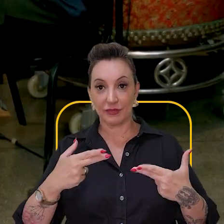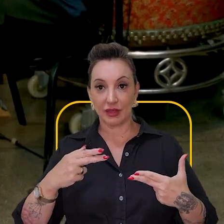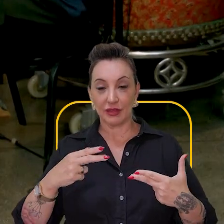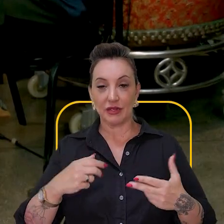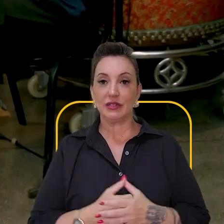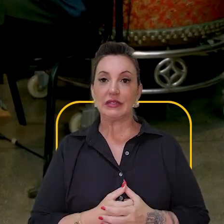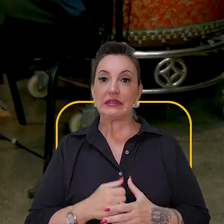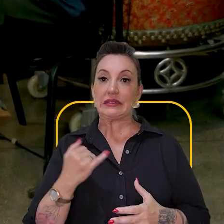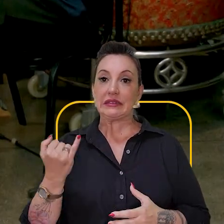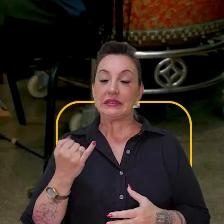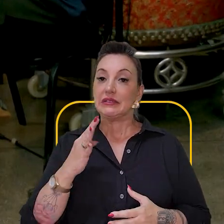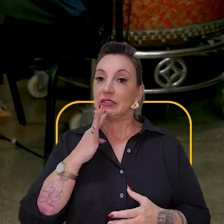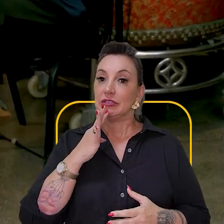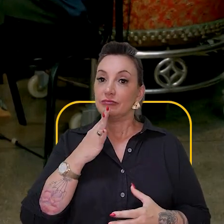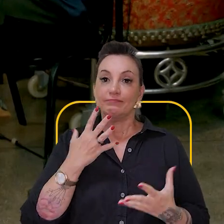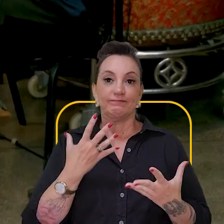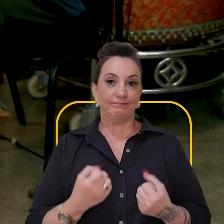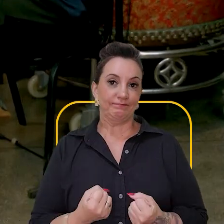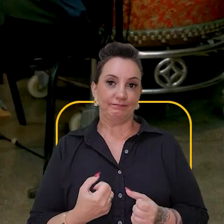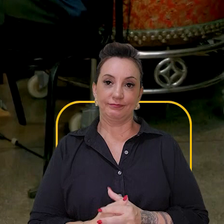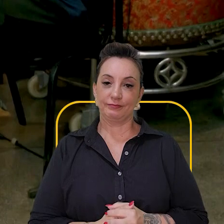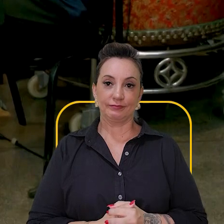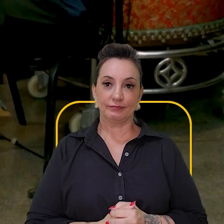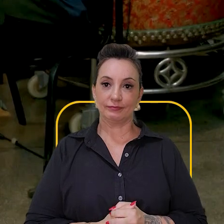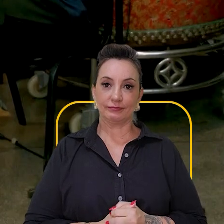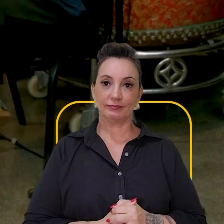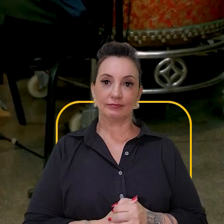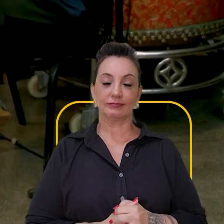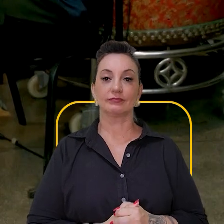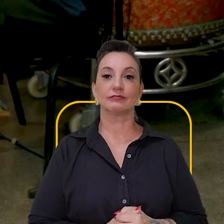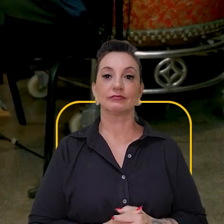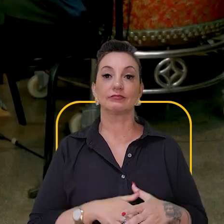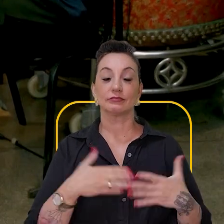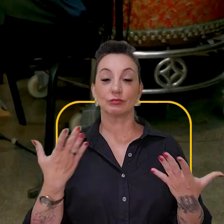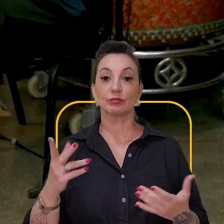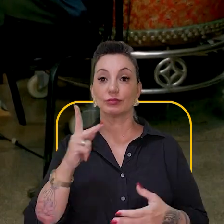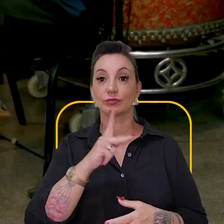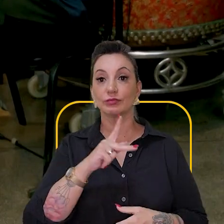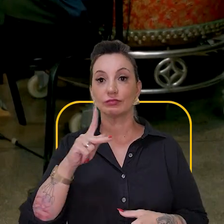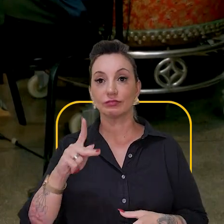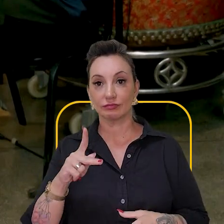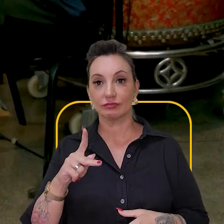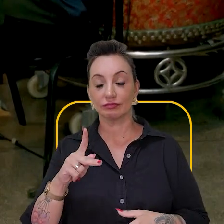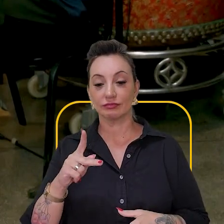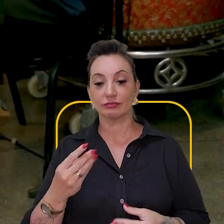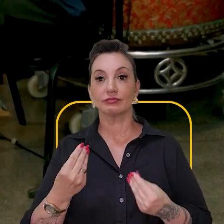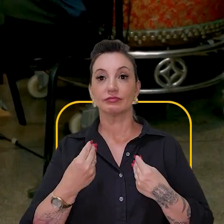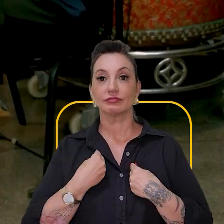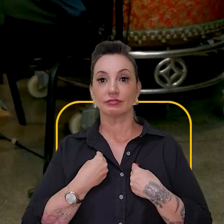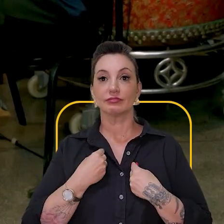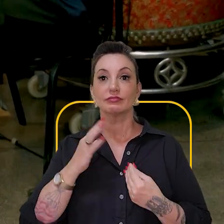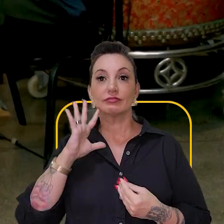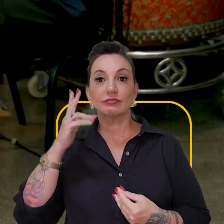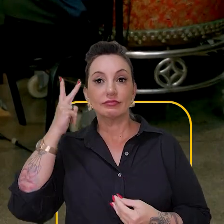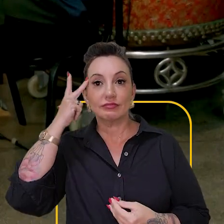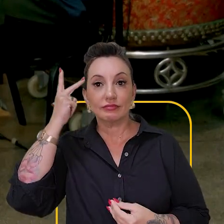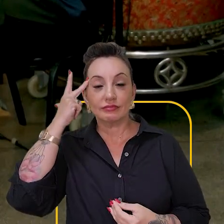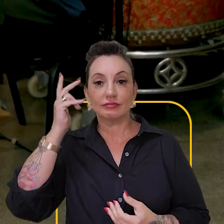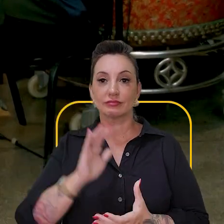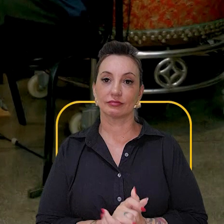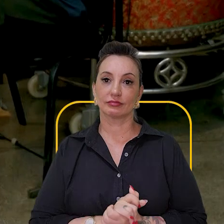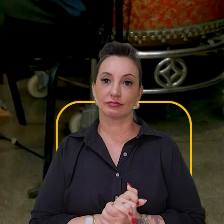Nobre mas não é reconhecido quanto a ser professor isso meio que foi acontecendo